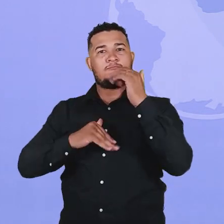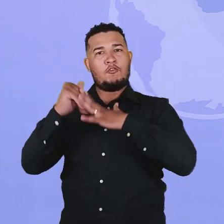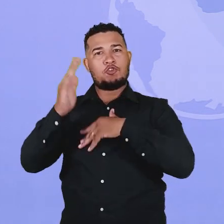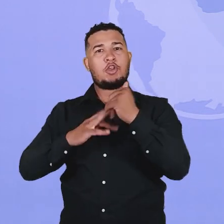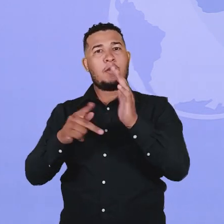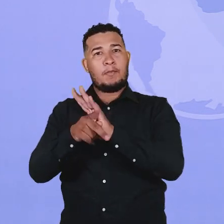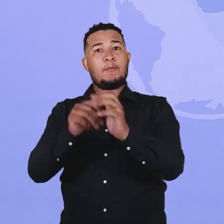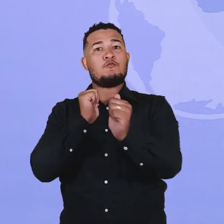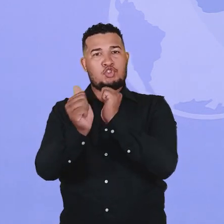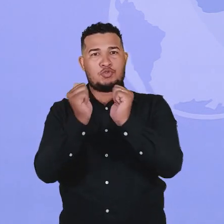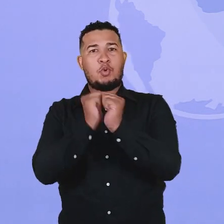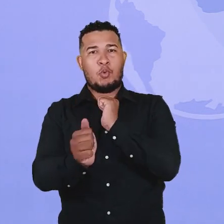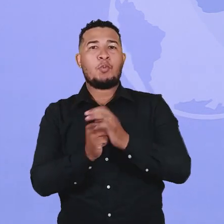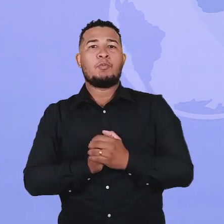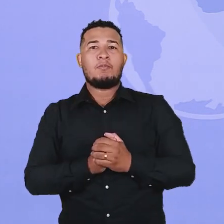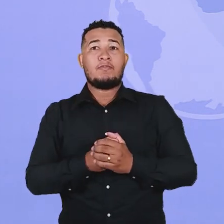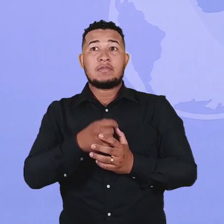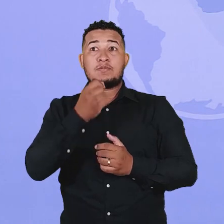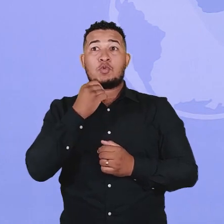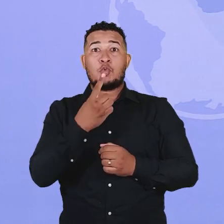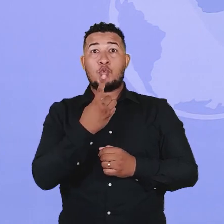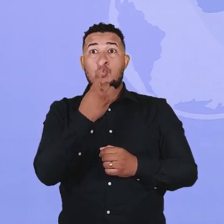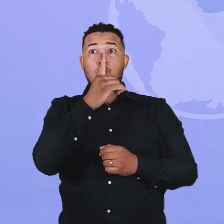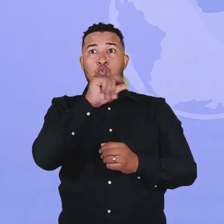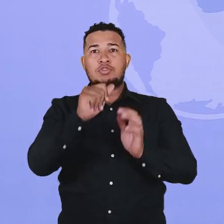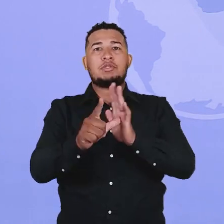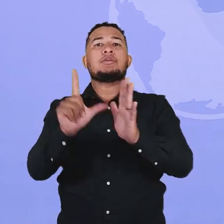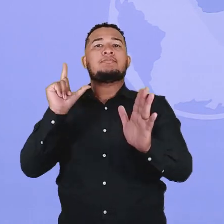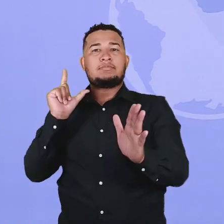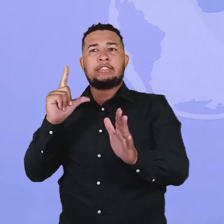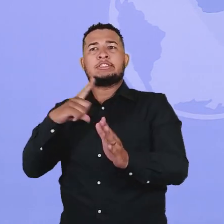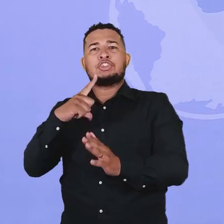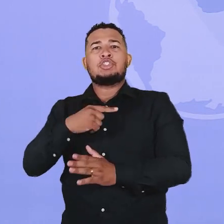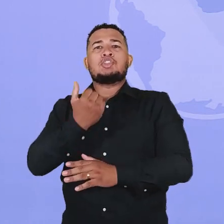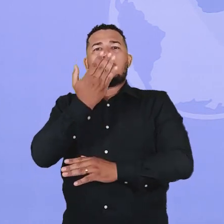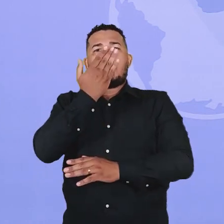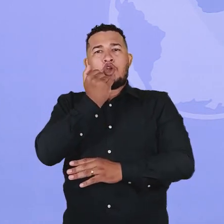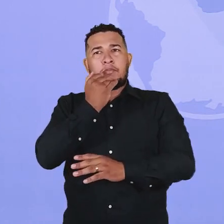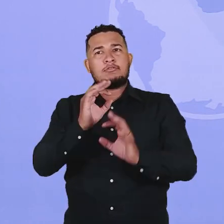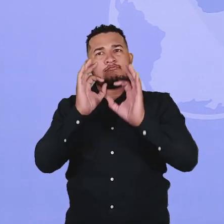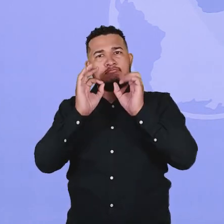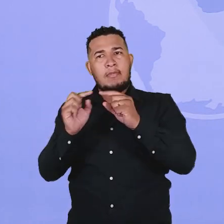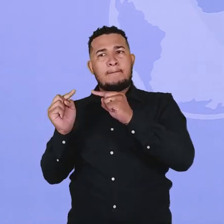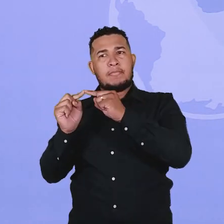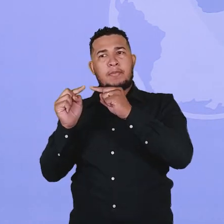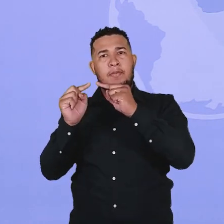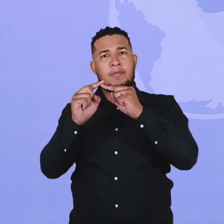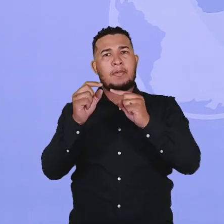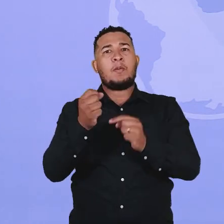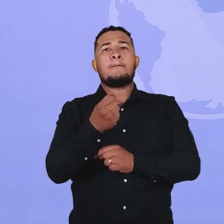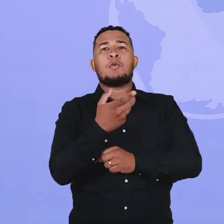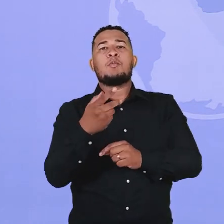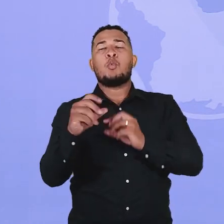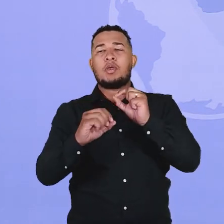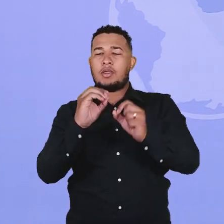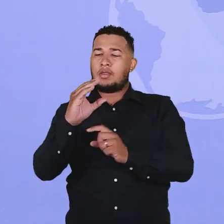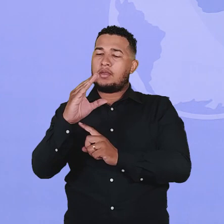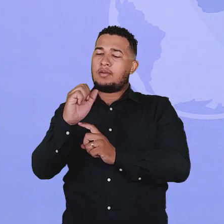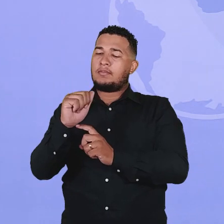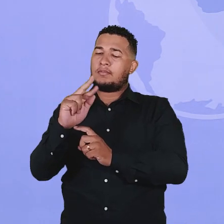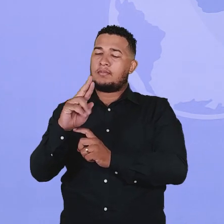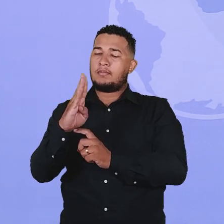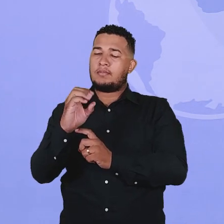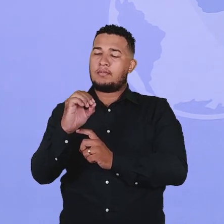oportunidade de ser atleta profissional de futebol, então um dia antes da partida, né, nós tínhamos uma alimentação, ingeríamos uma quantidade